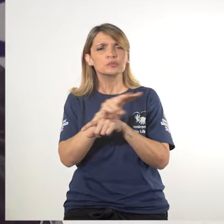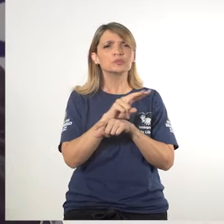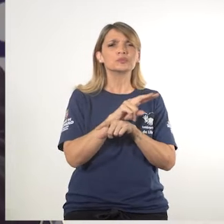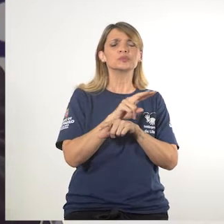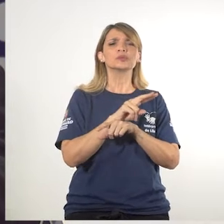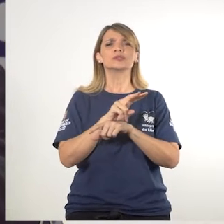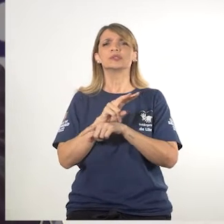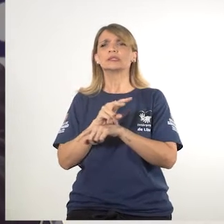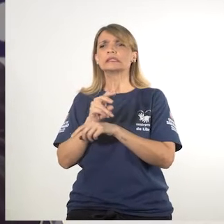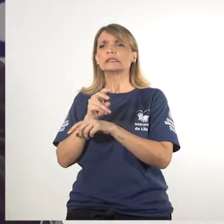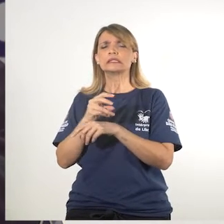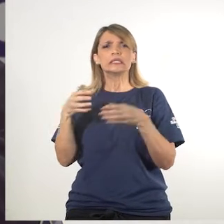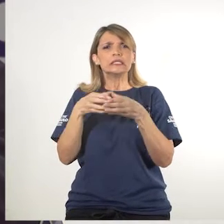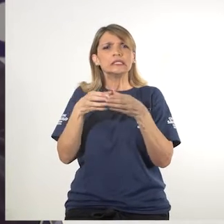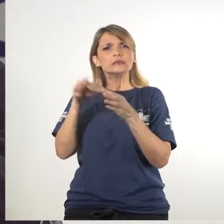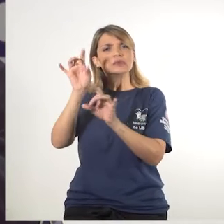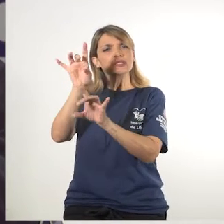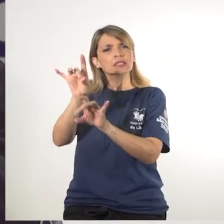equipes técnicas